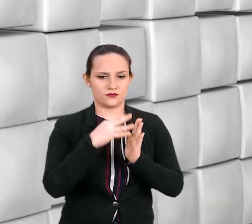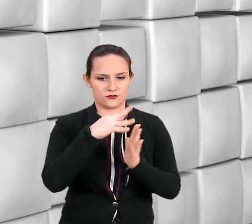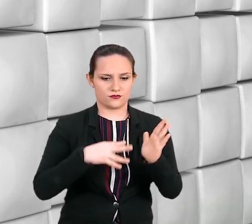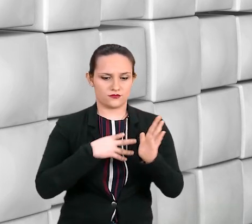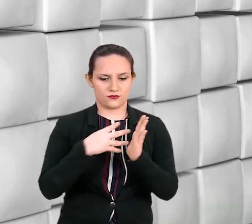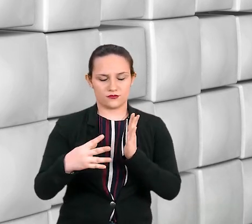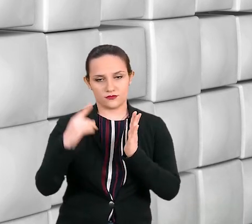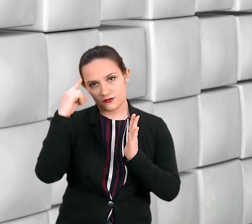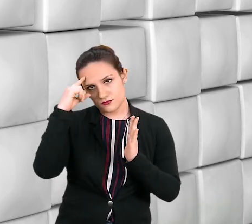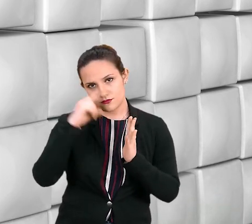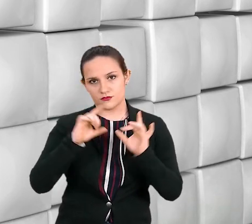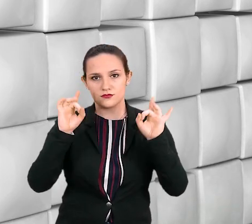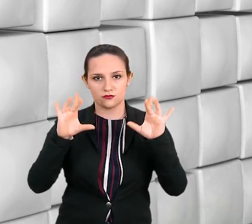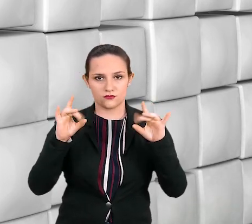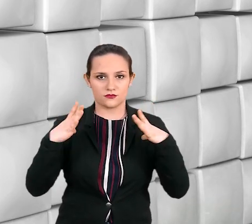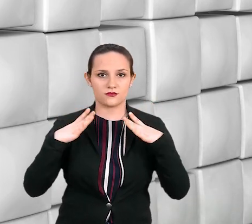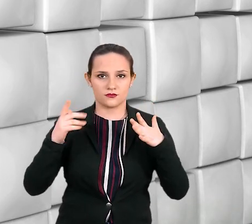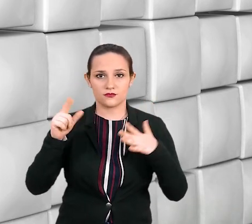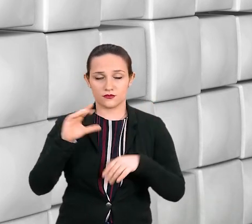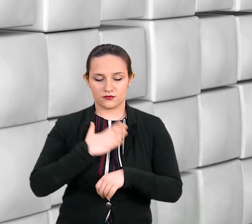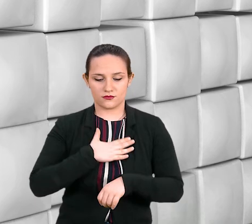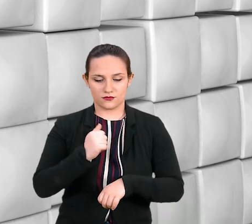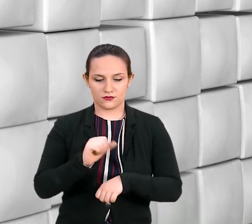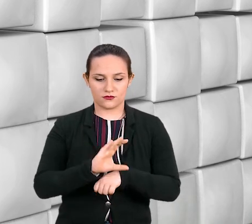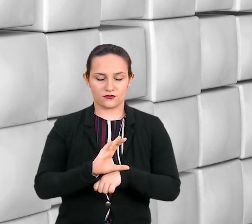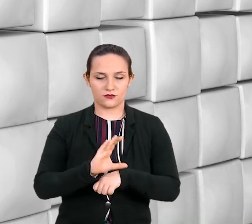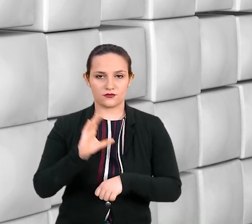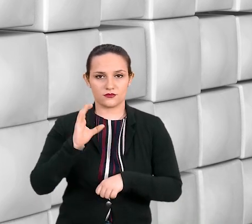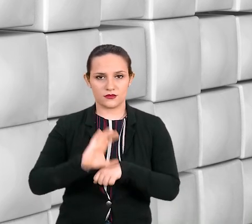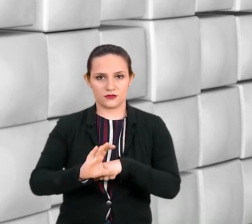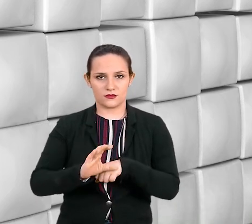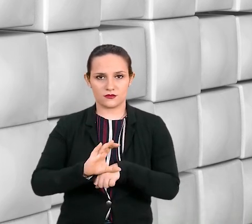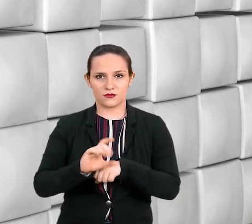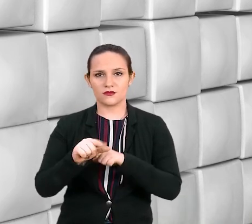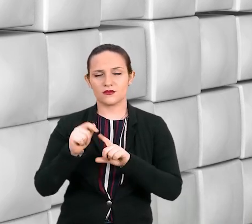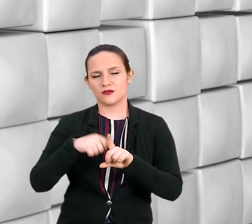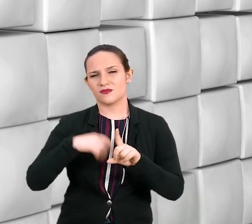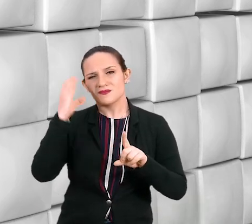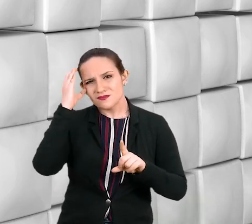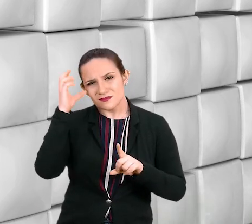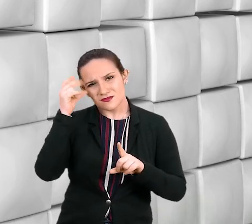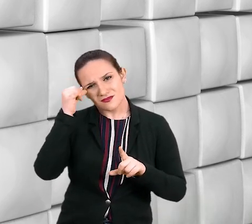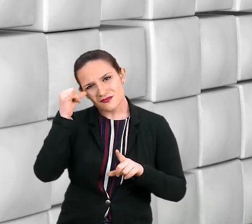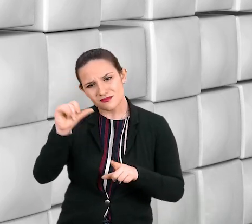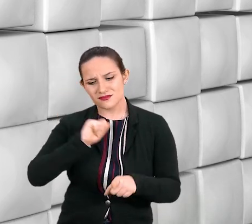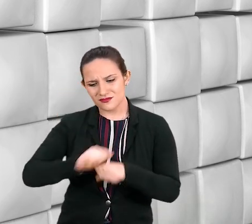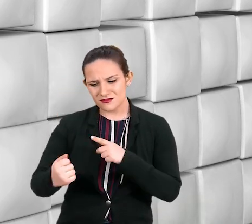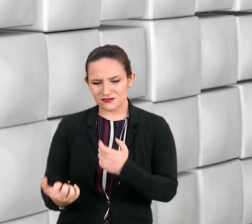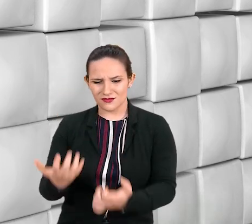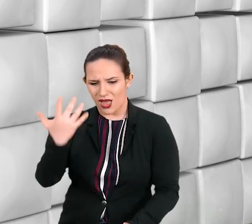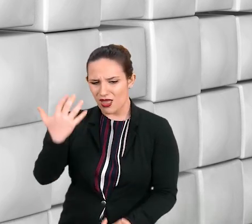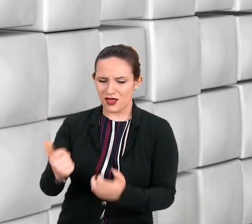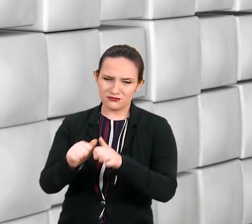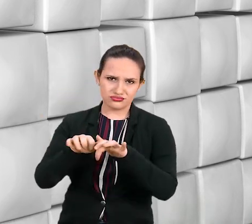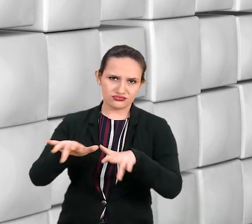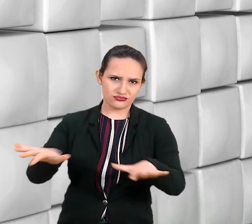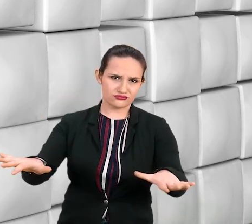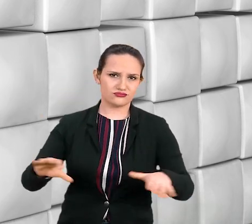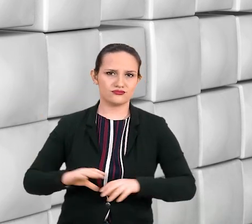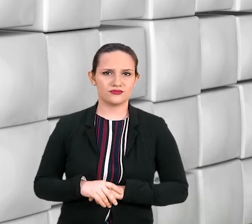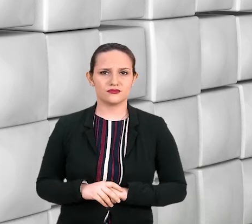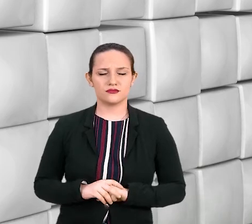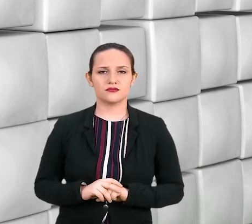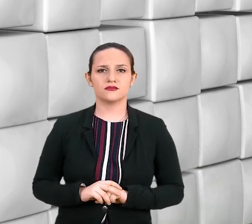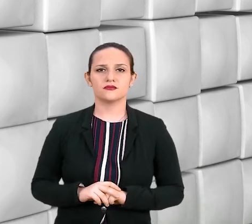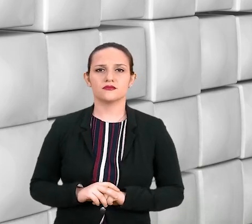o que institui no calendário de eventos do Estado o Agosto Cinza, mês de conscientização no combate a